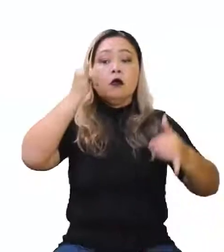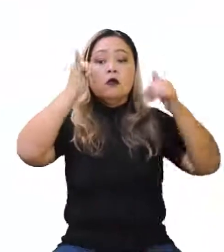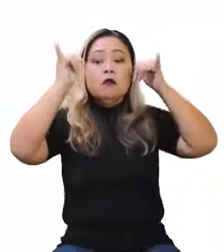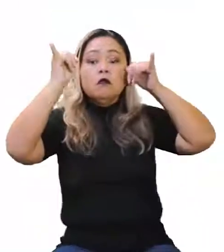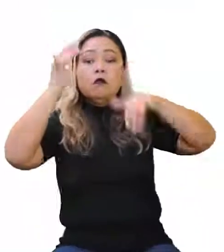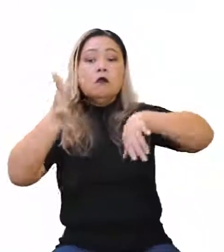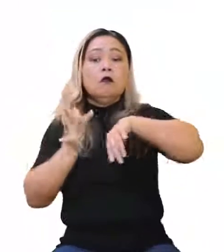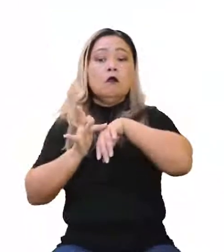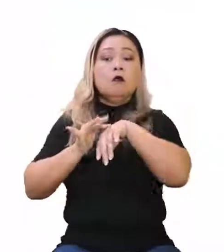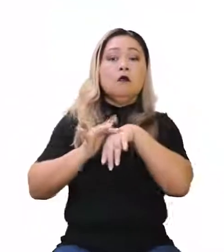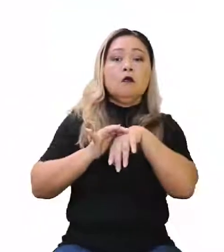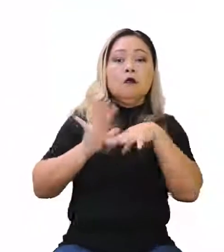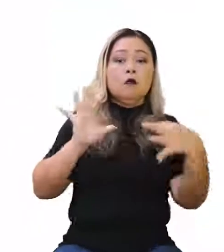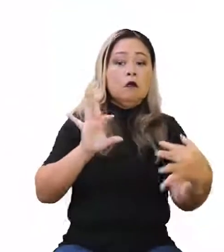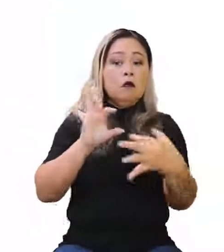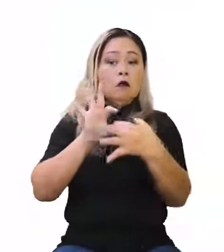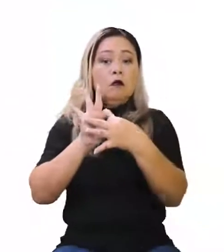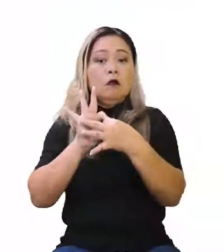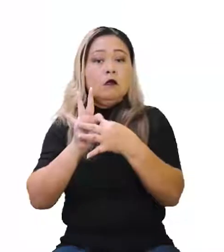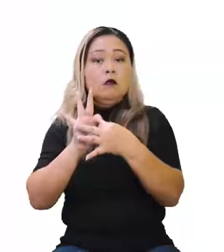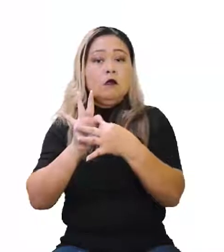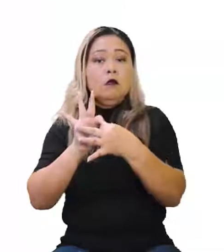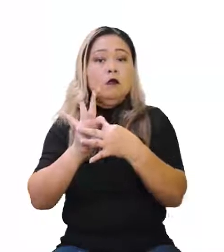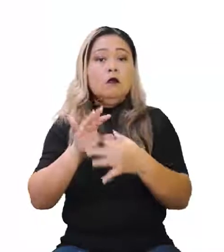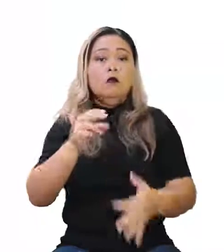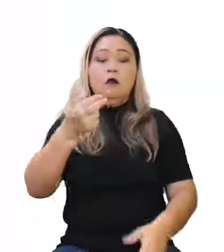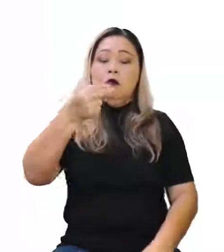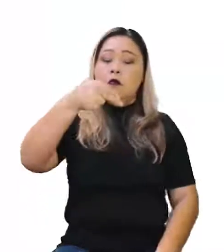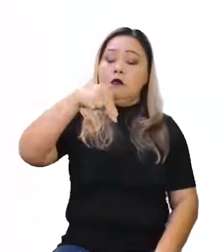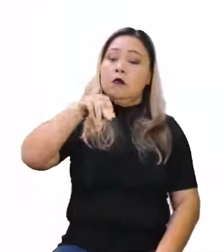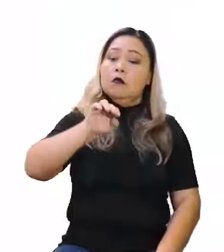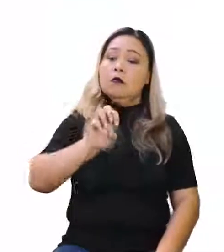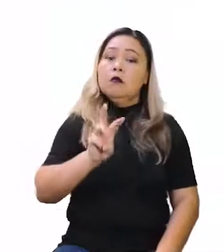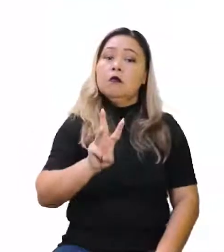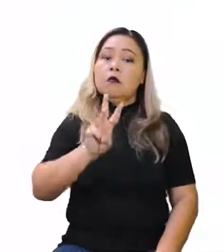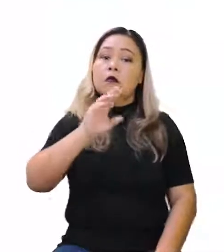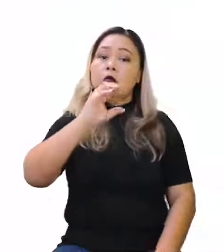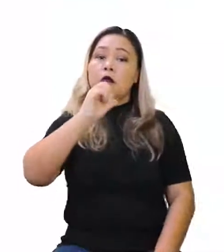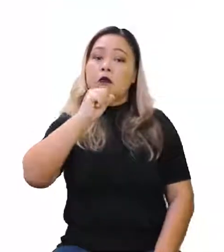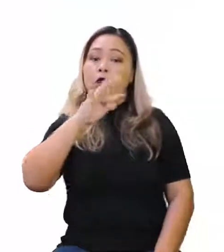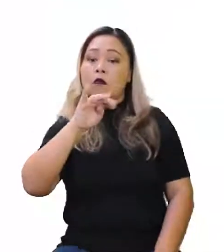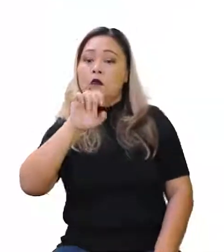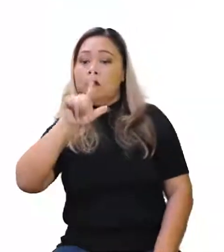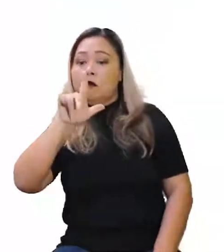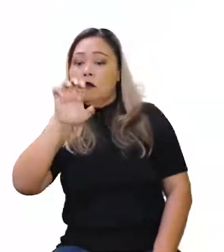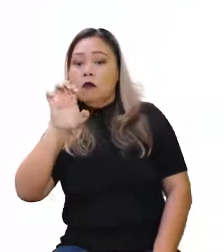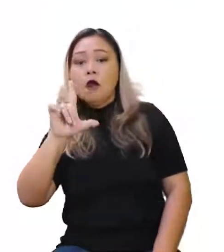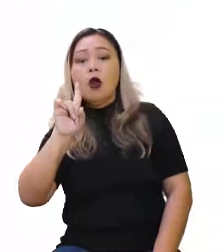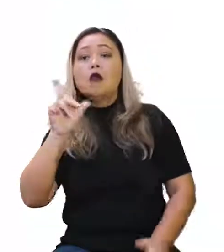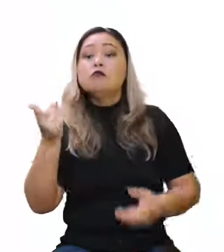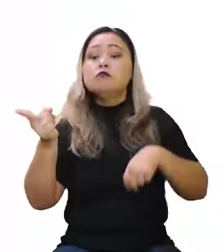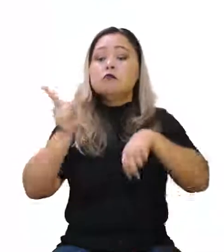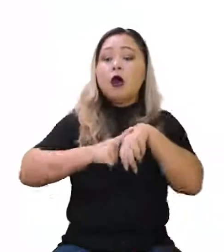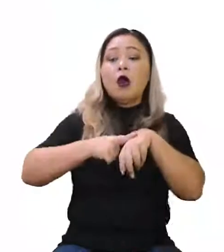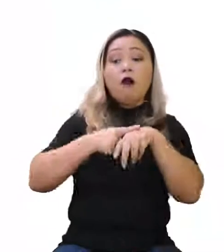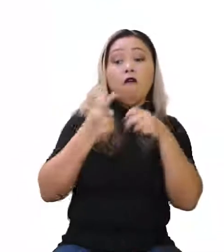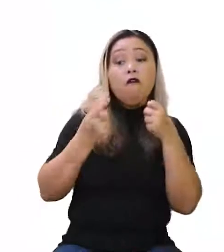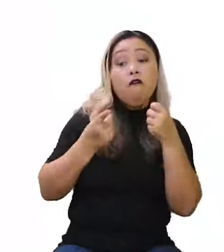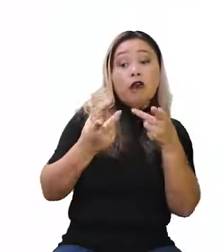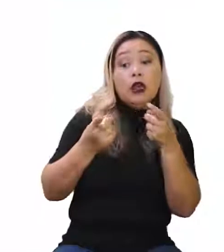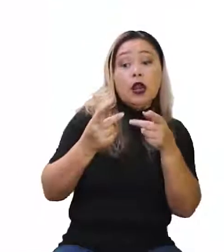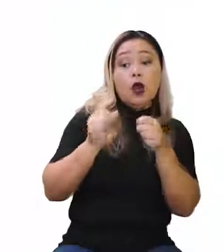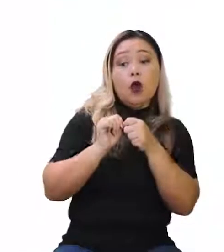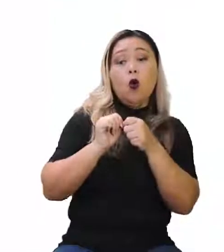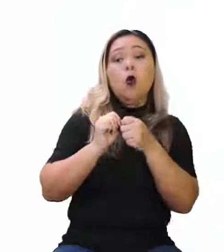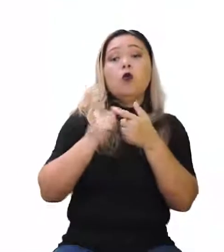as doenças são relacionadas a Newcastle, que são enfermidades virais, tá? E também